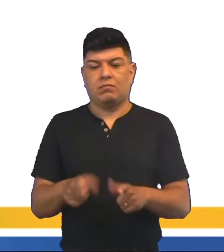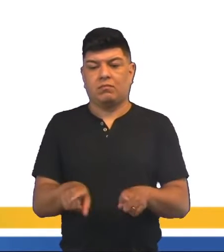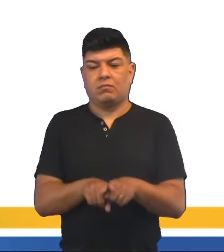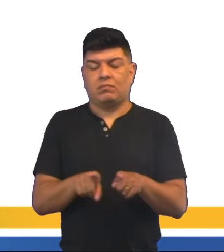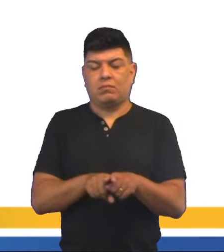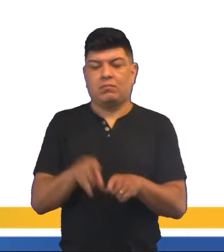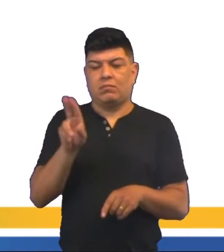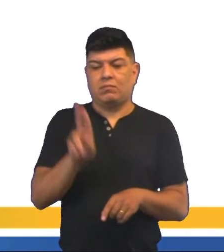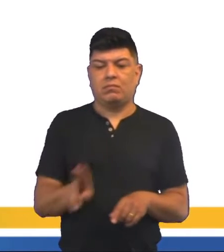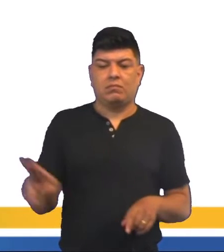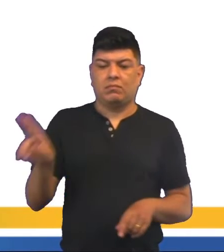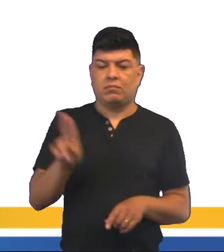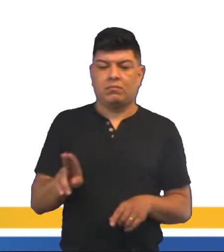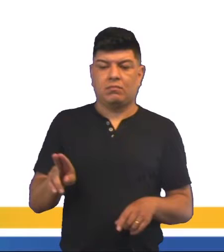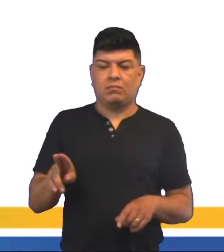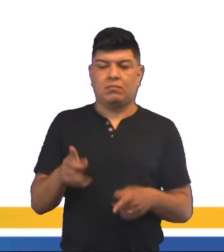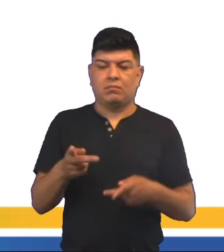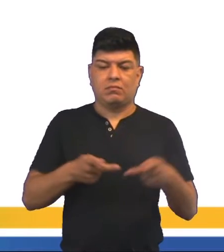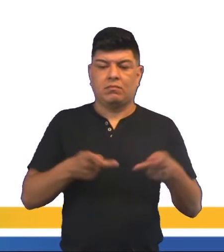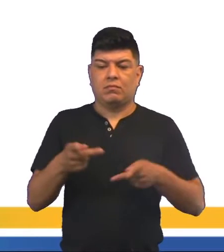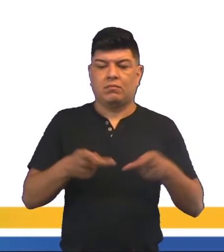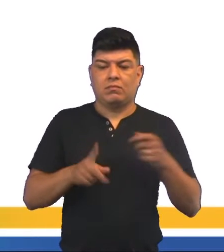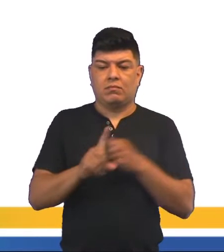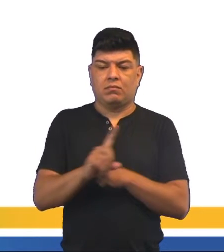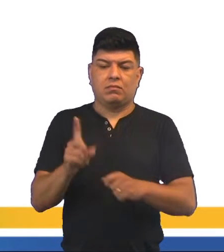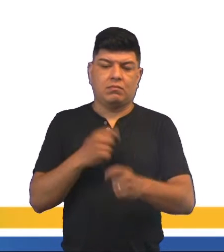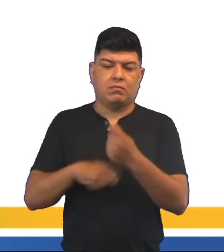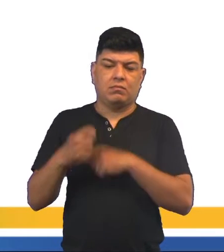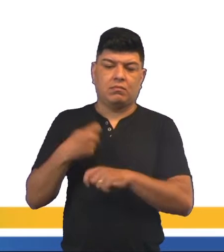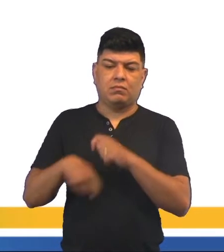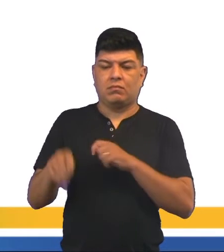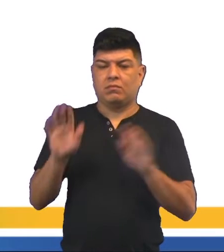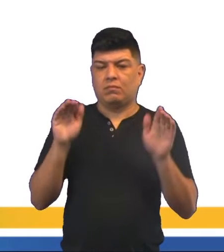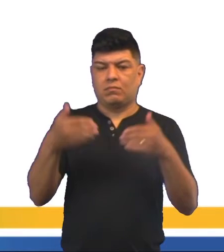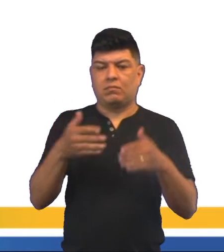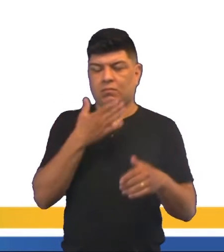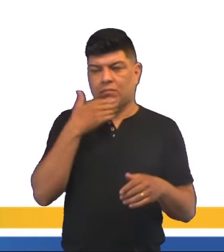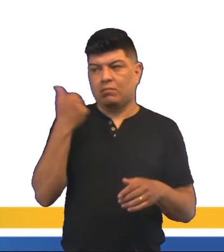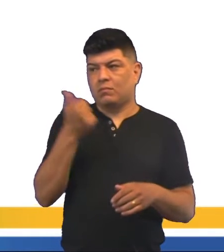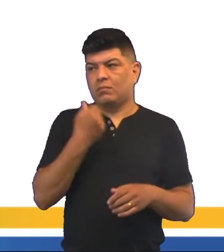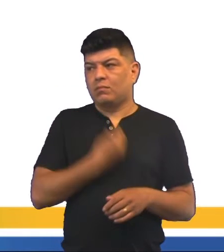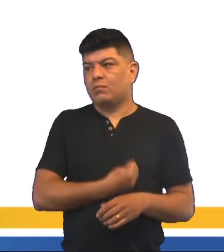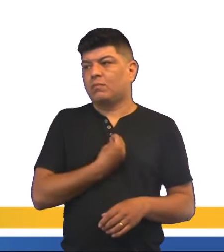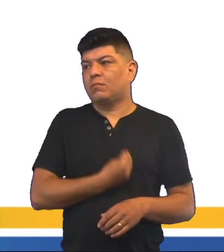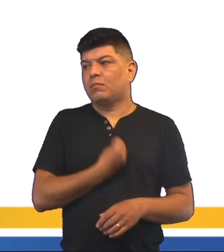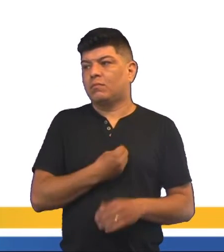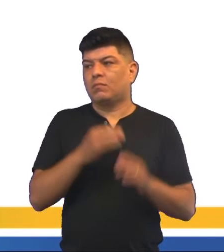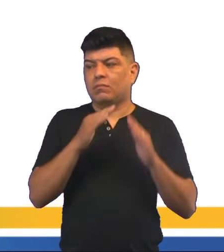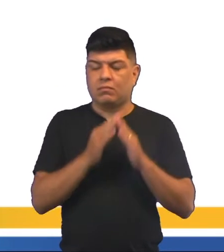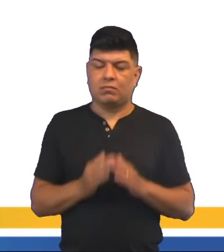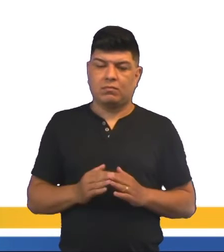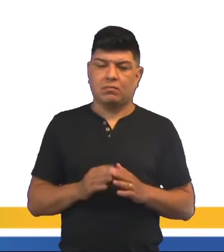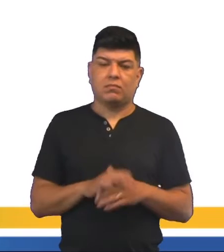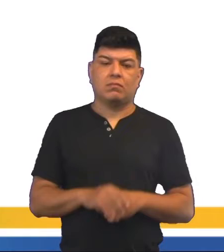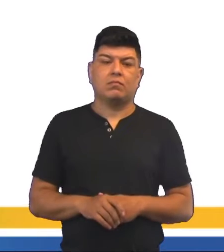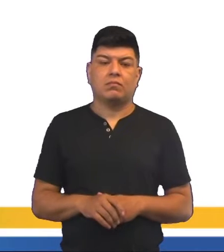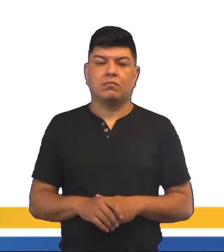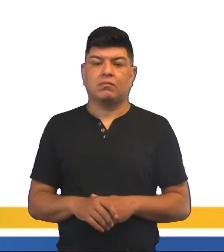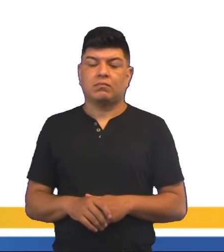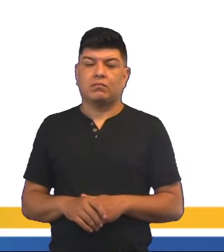pela implementação de programas, né, sociais e econômicos visando a melhoria das condições de vida dos moradores dessa